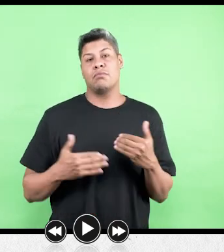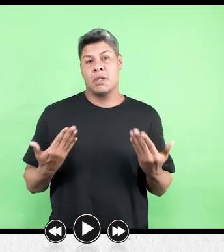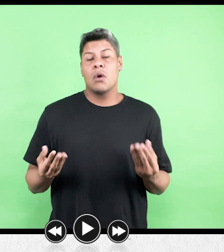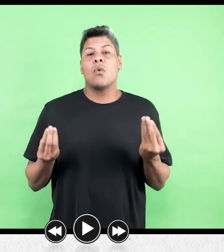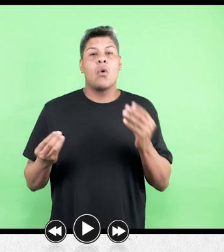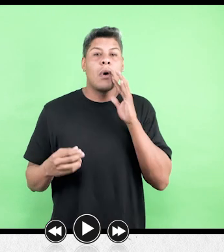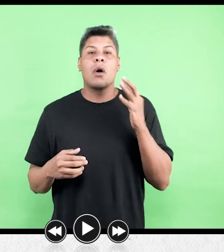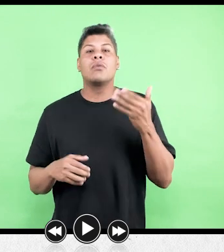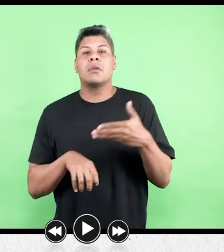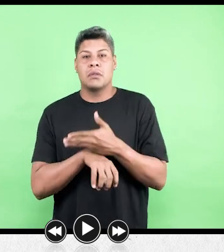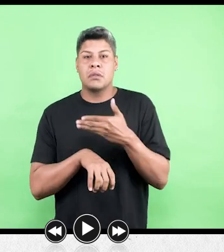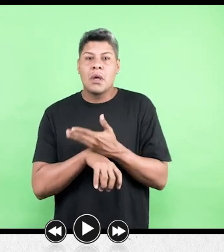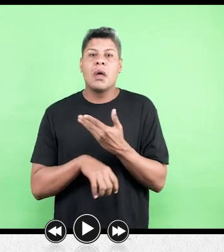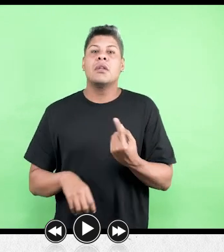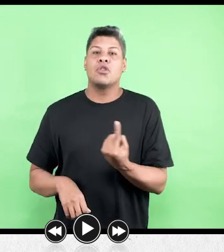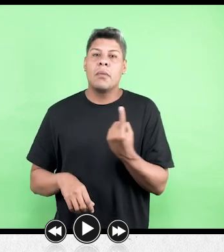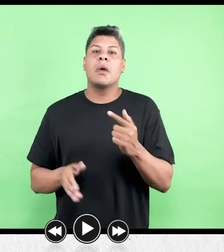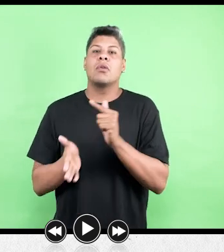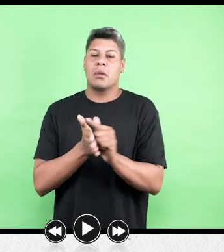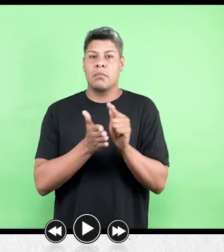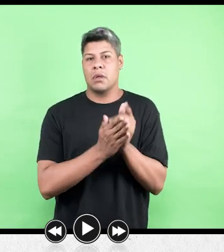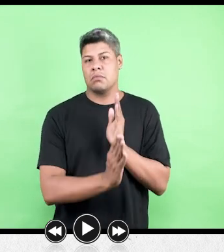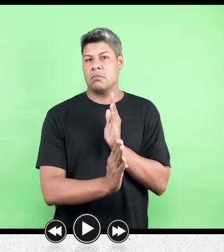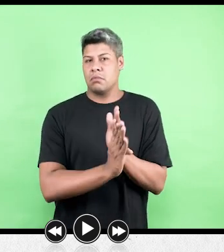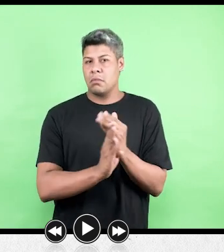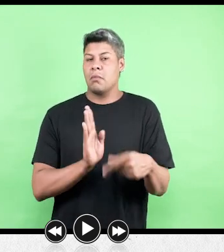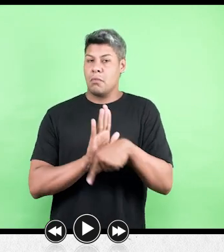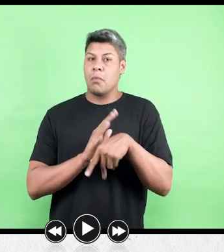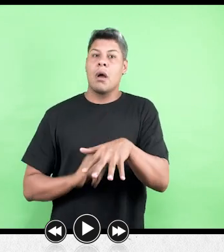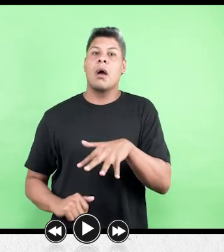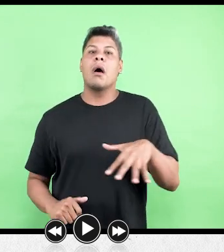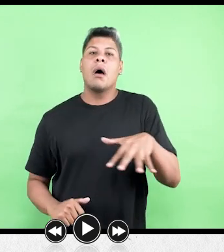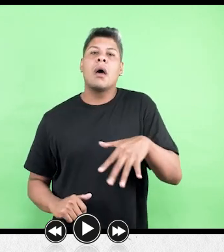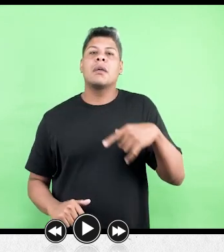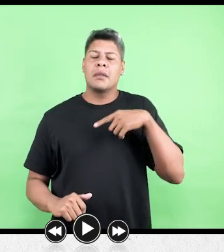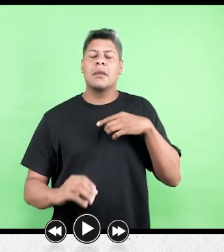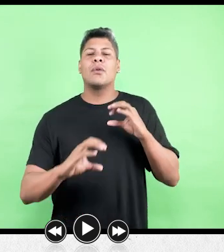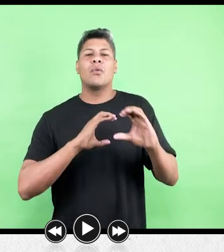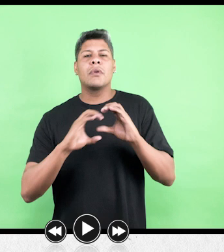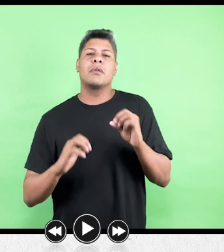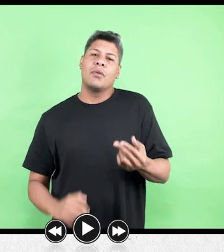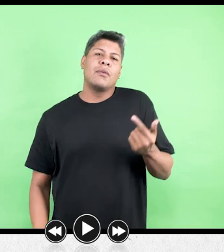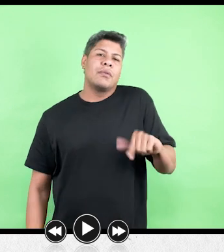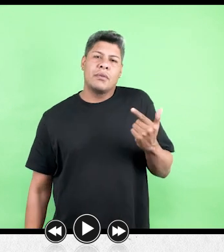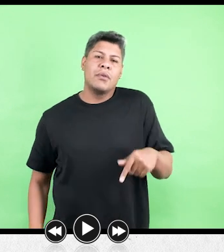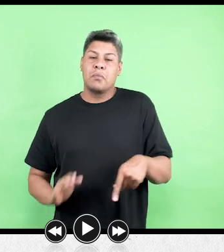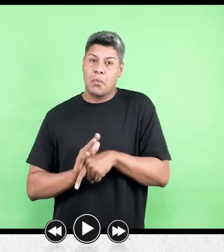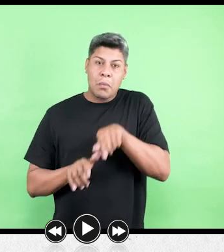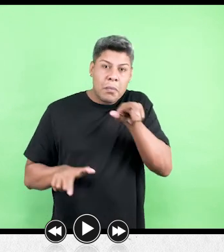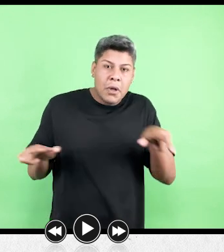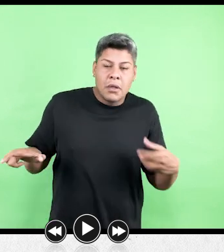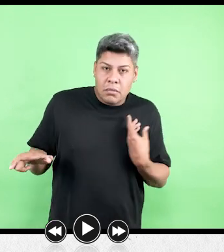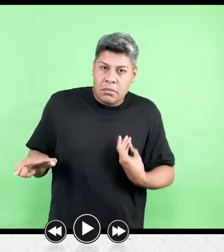como que ocorre o acesso, o isolamento, a limpeza, a identificação e a sinalização da área, se existe comunicação entre os